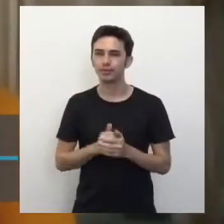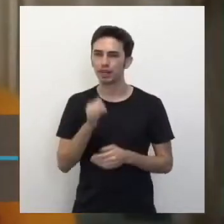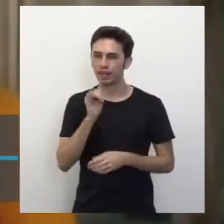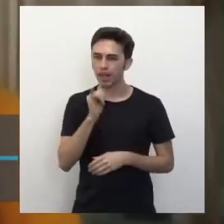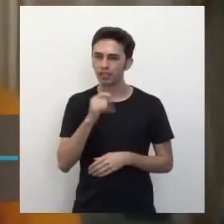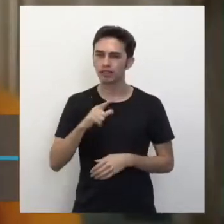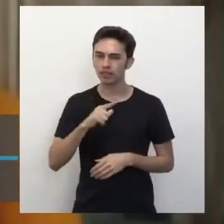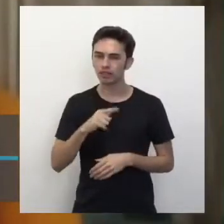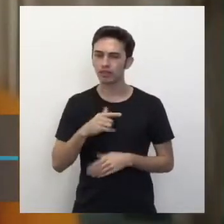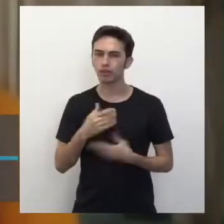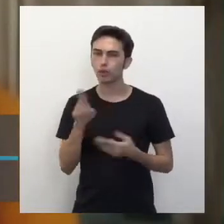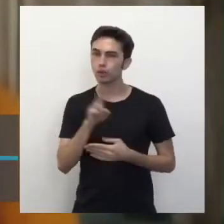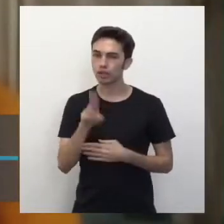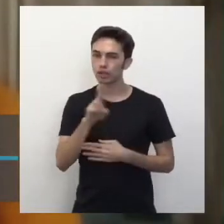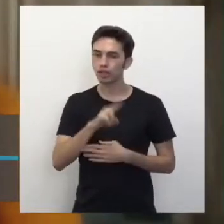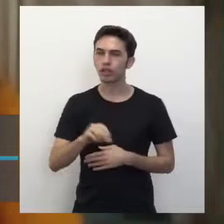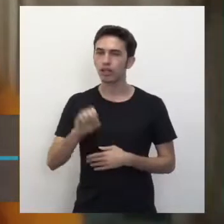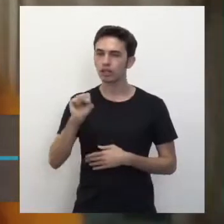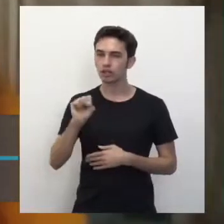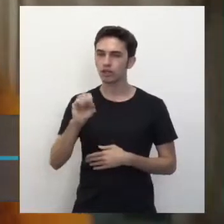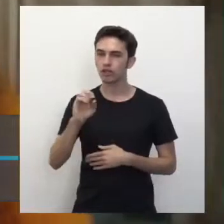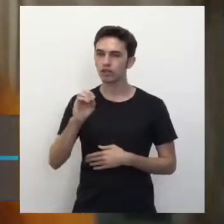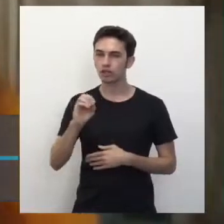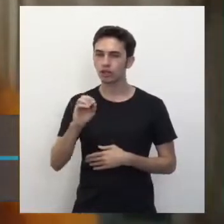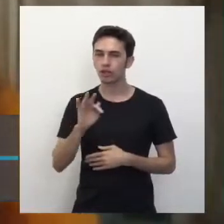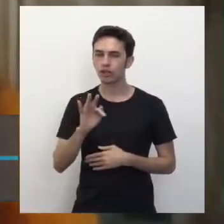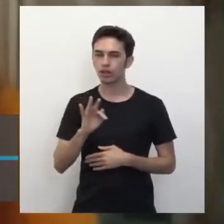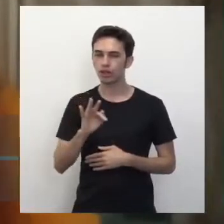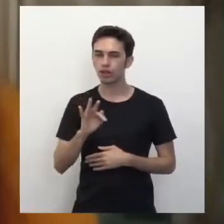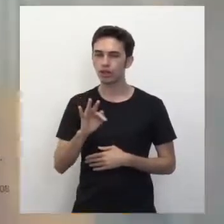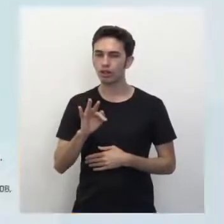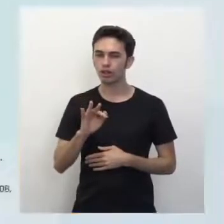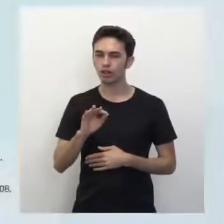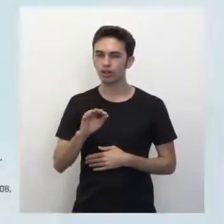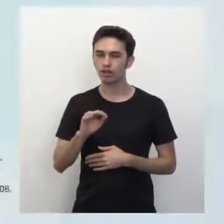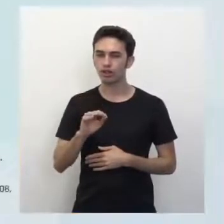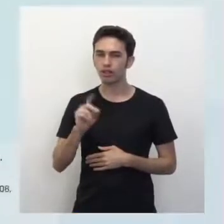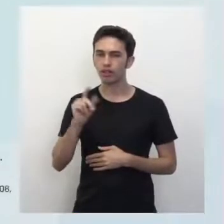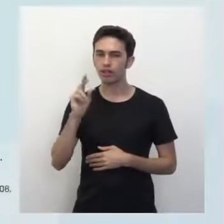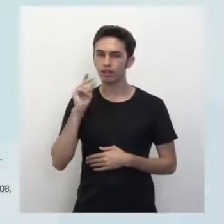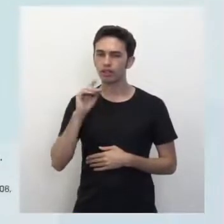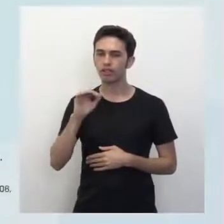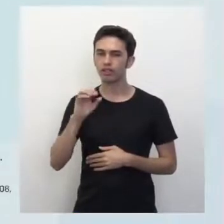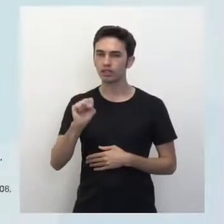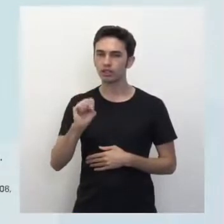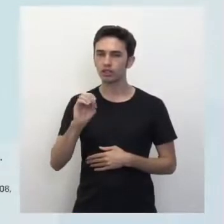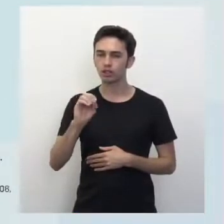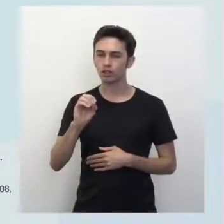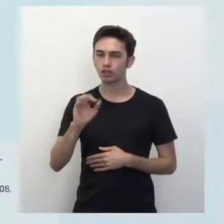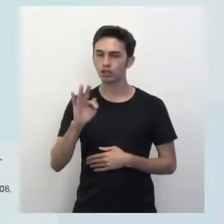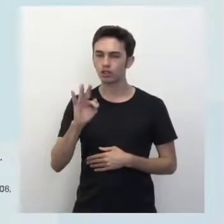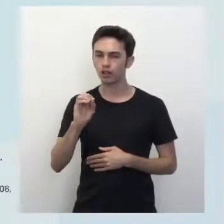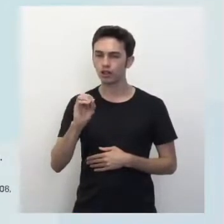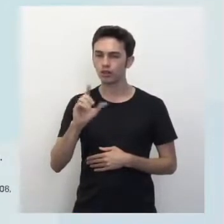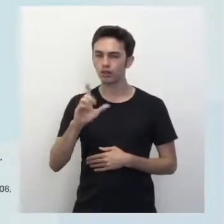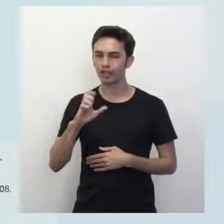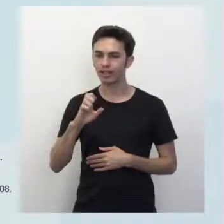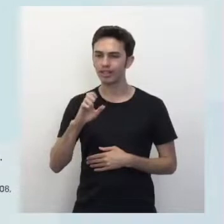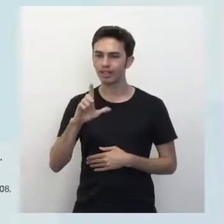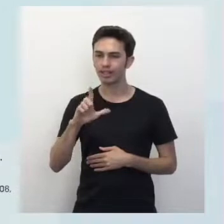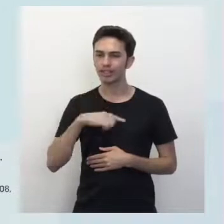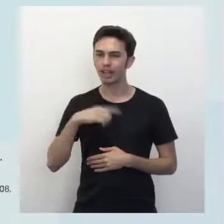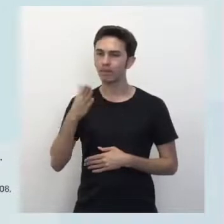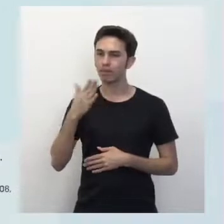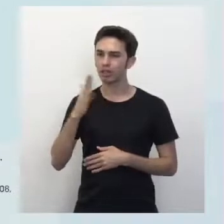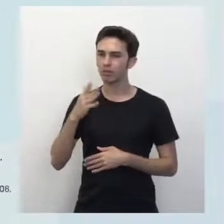do Sófocles, né, lá mais ou menos em 400 a.C., quando Sófocles escreve, né,